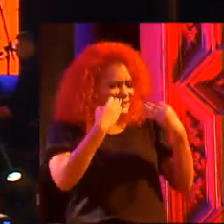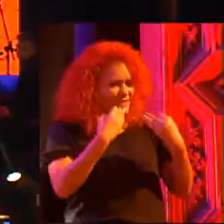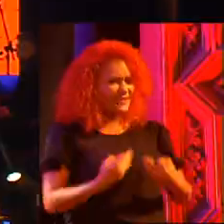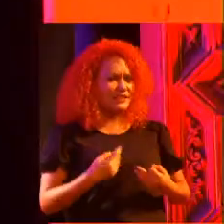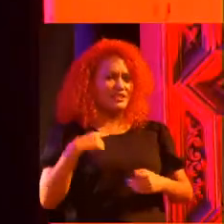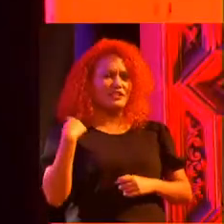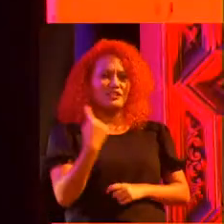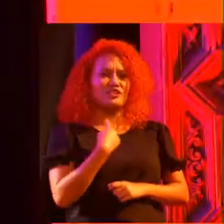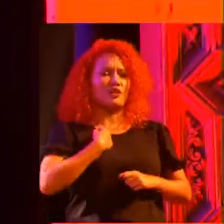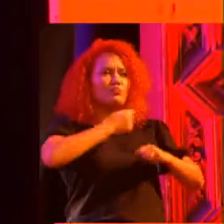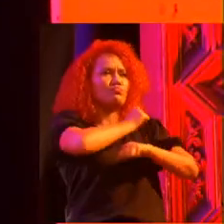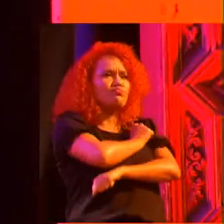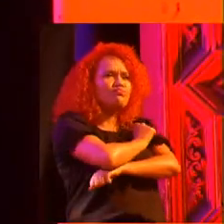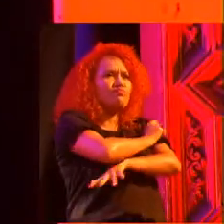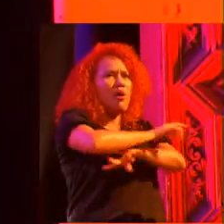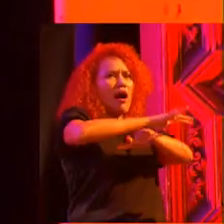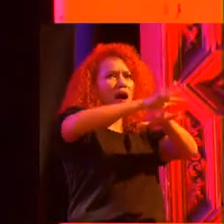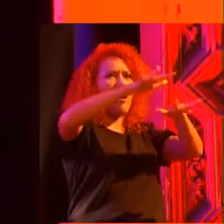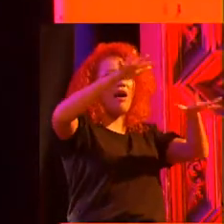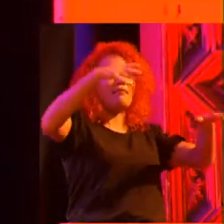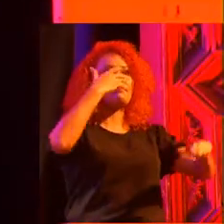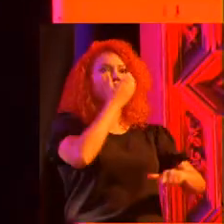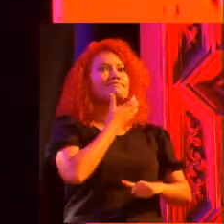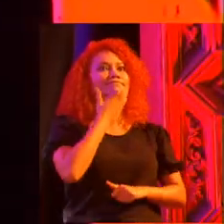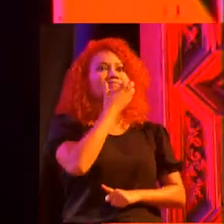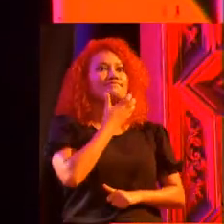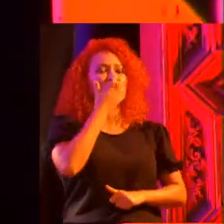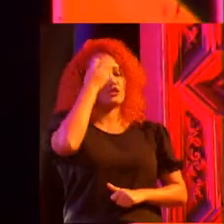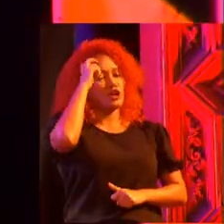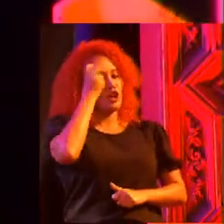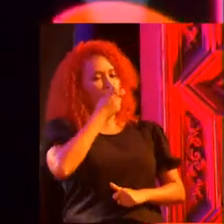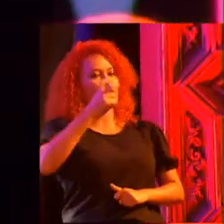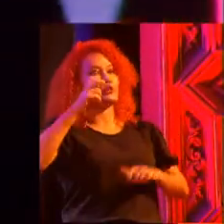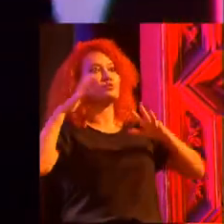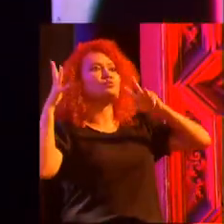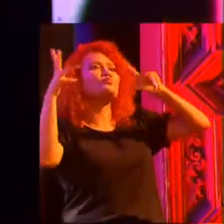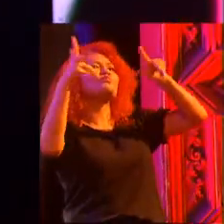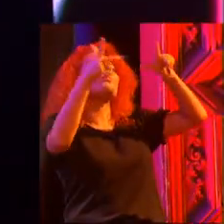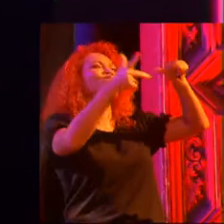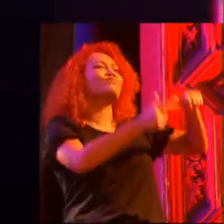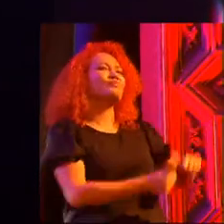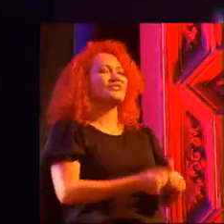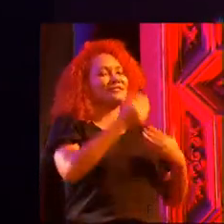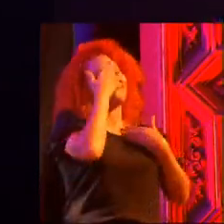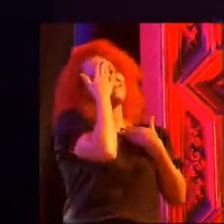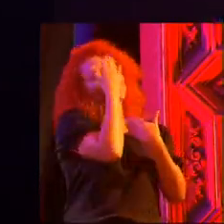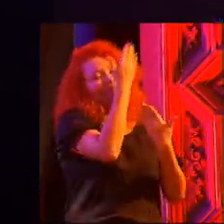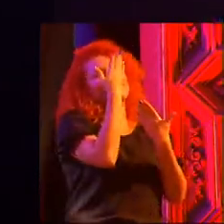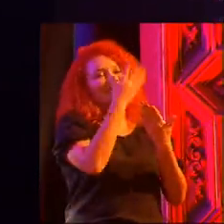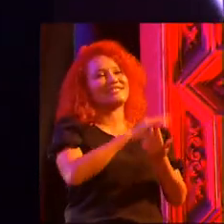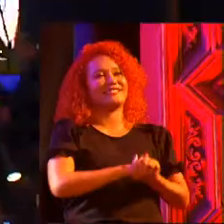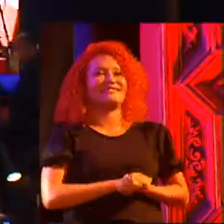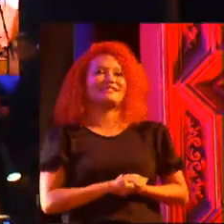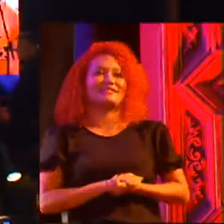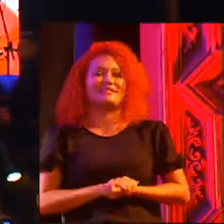vai levar a nossa música e a nossa cultura para o mundo inteiro. Muito obrigada!